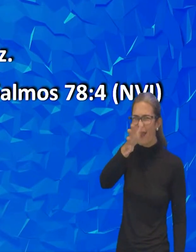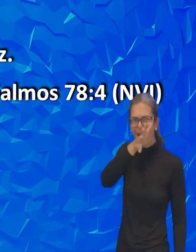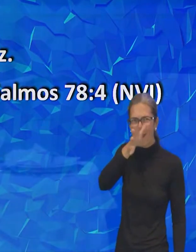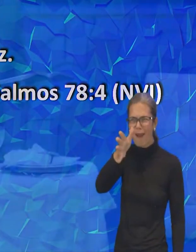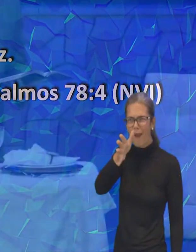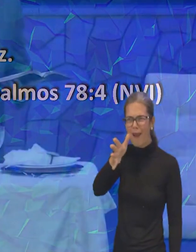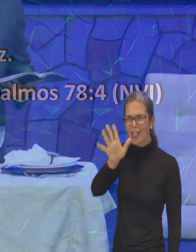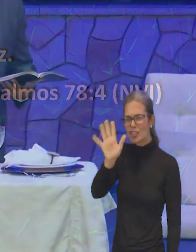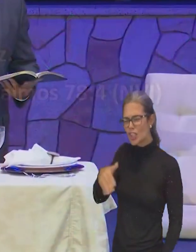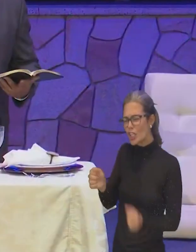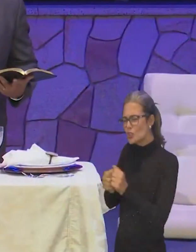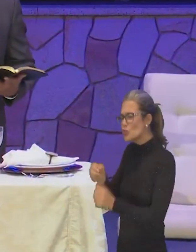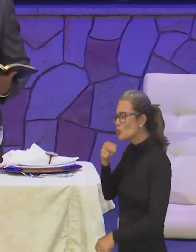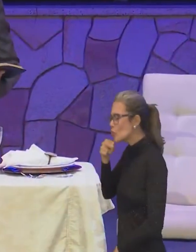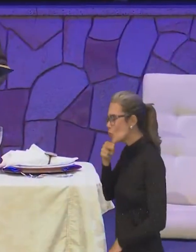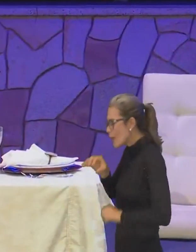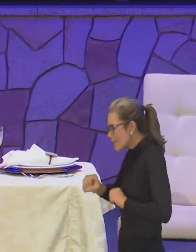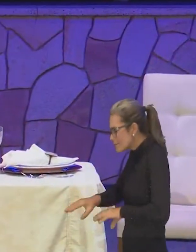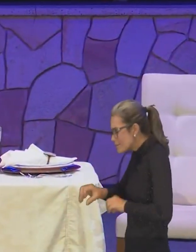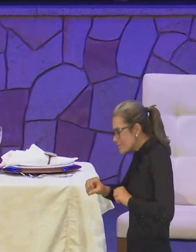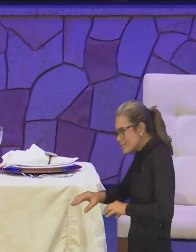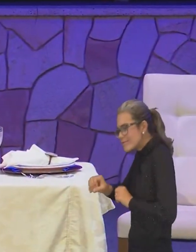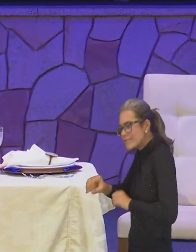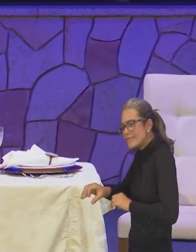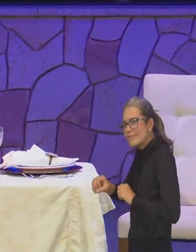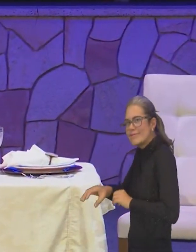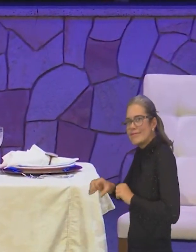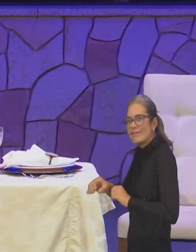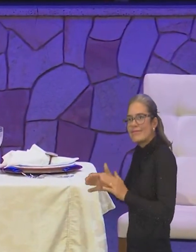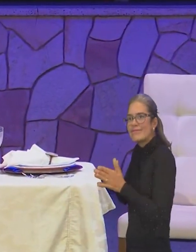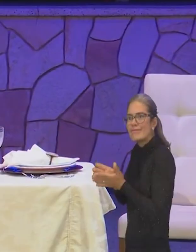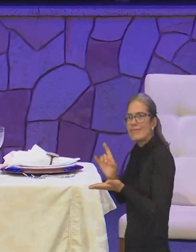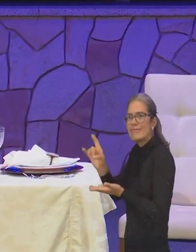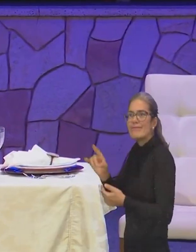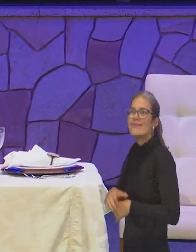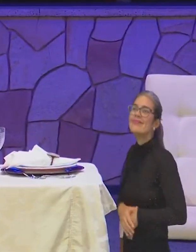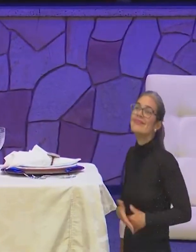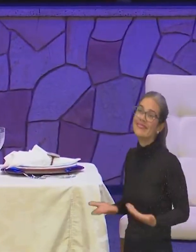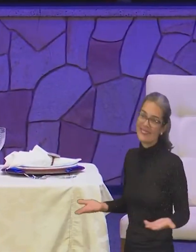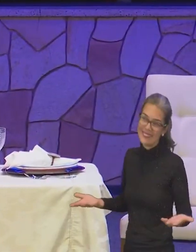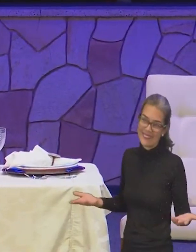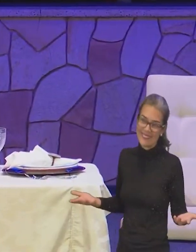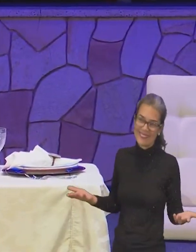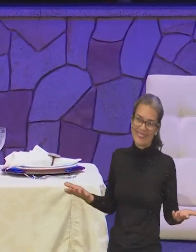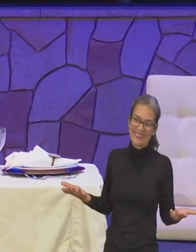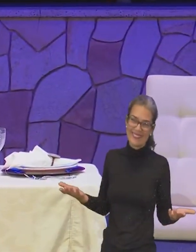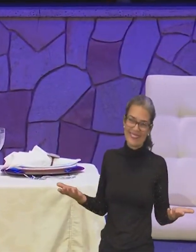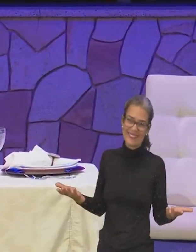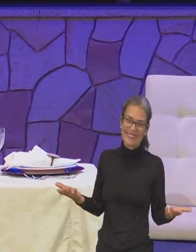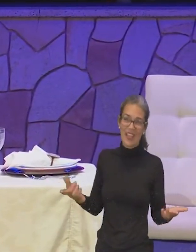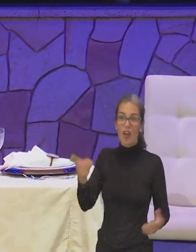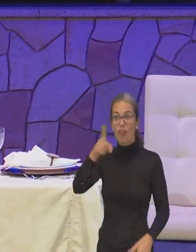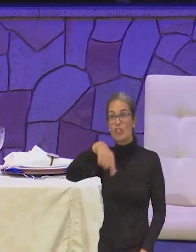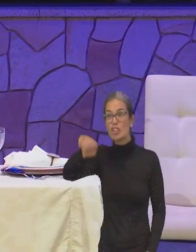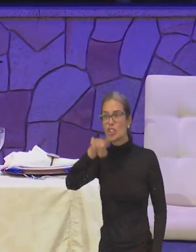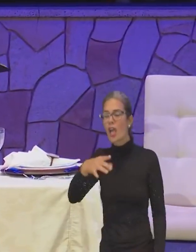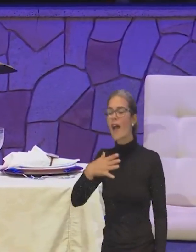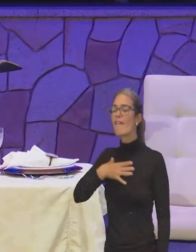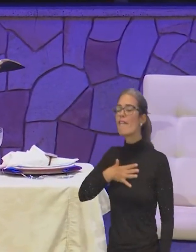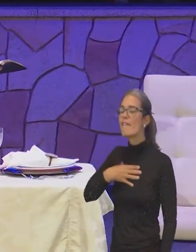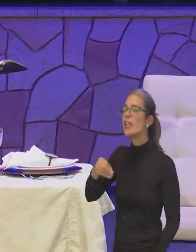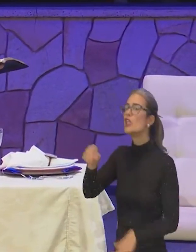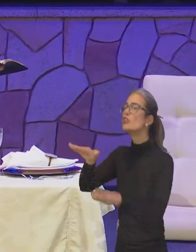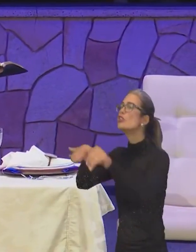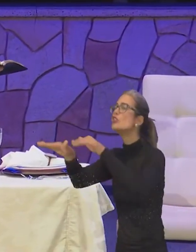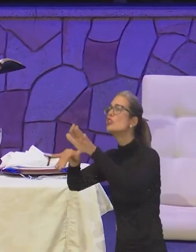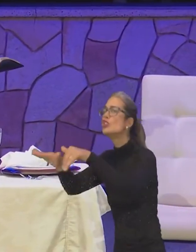os feitos do Senhor. Você tem aberto a sua boca para isso? Você contou já para os seus filhos, para os seus